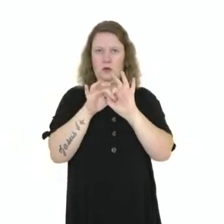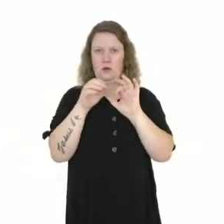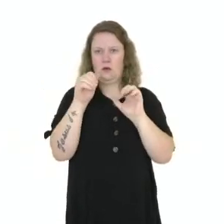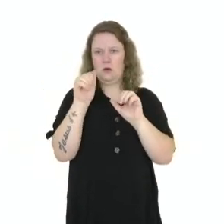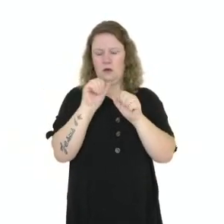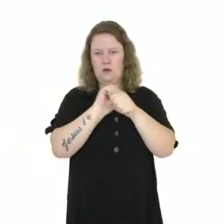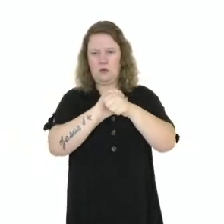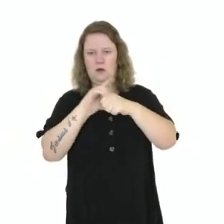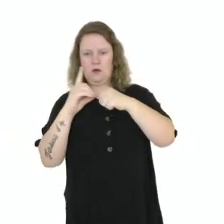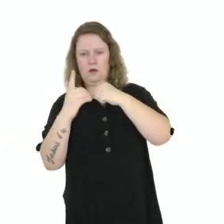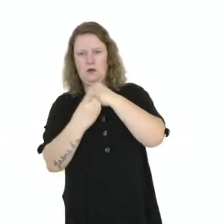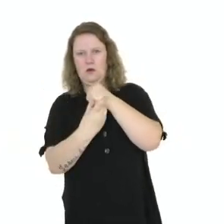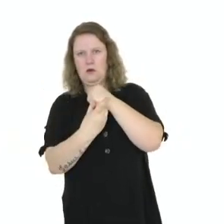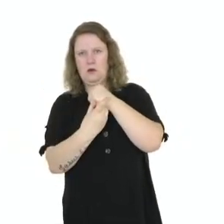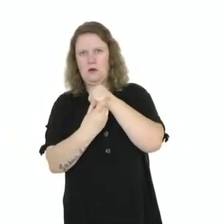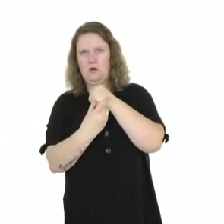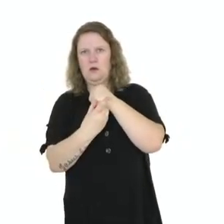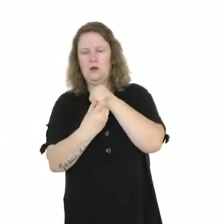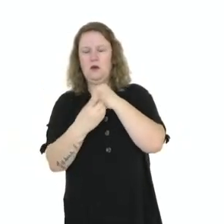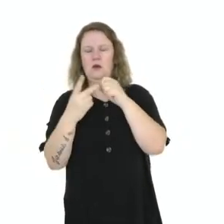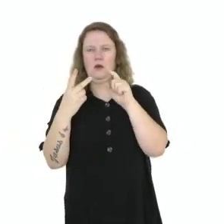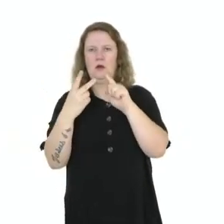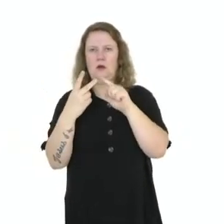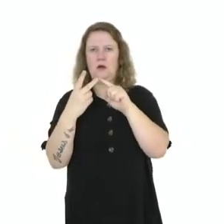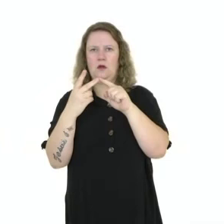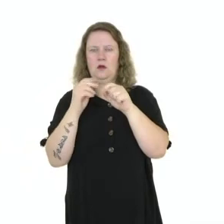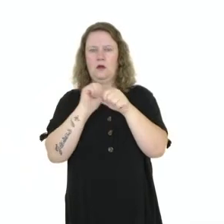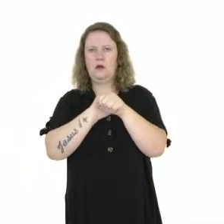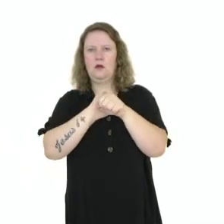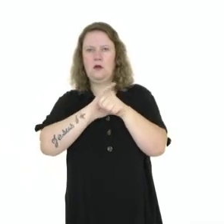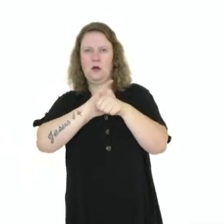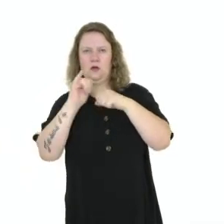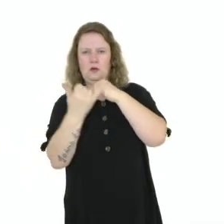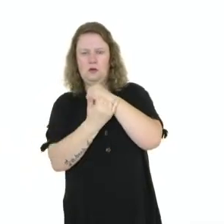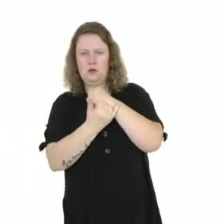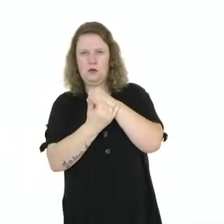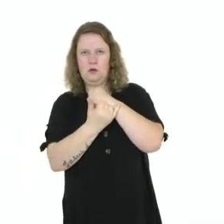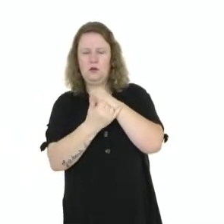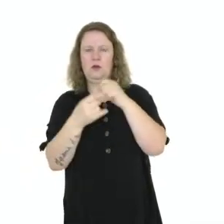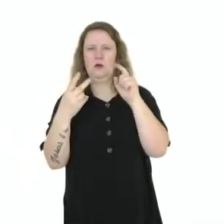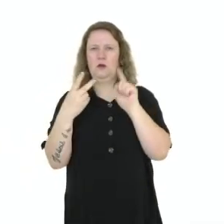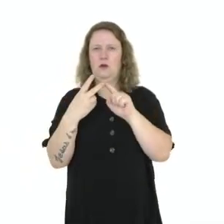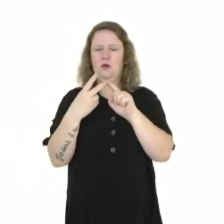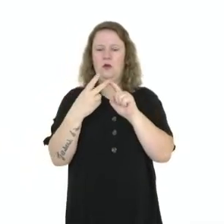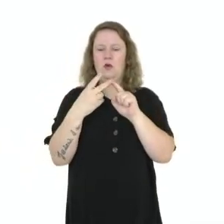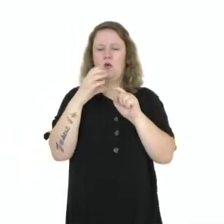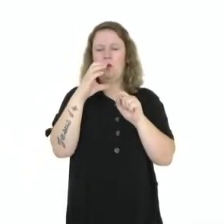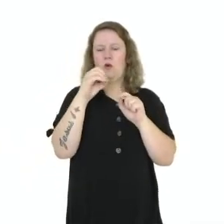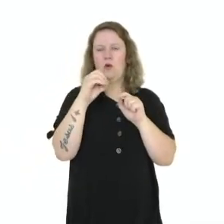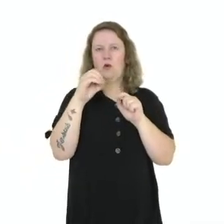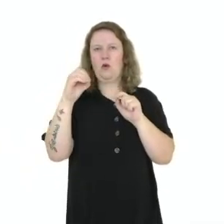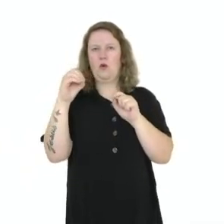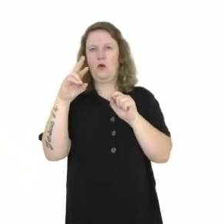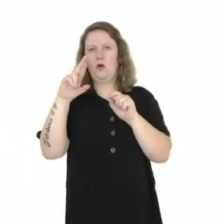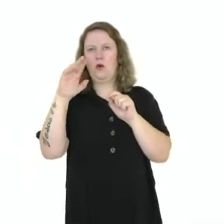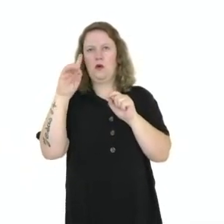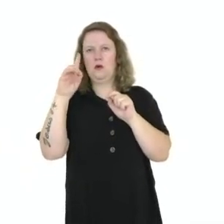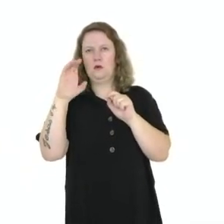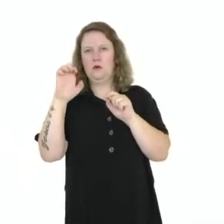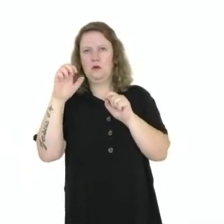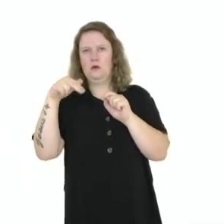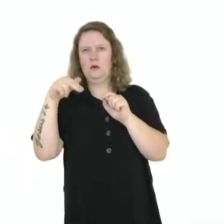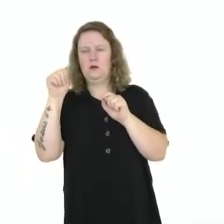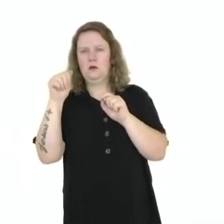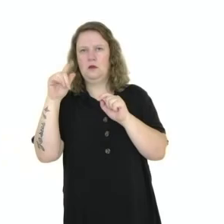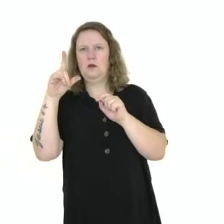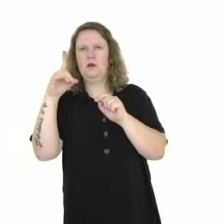valor temporal. Ela é adjetiva, pois tem valor de restrição. É uma oração coordenada ou é uma oração subordinada